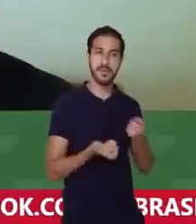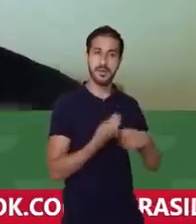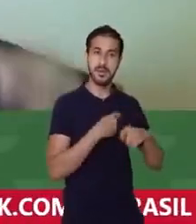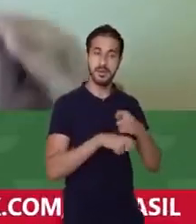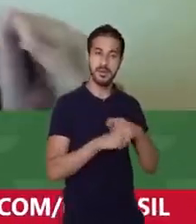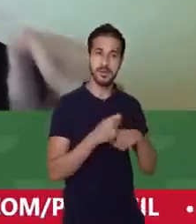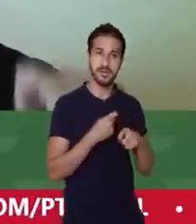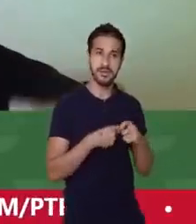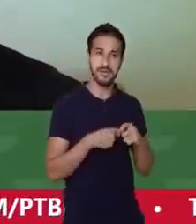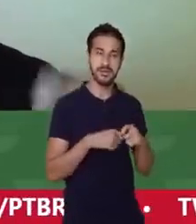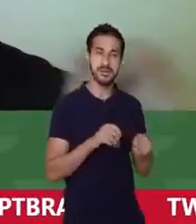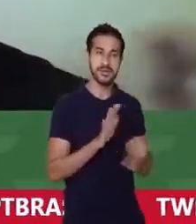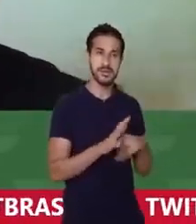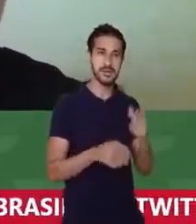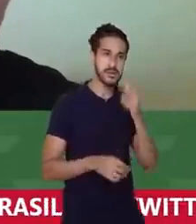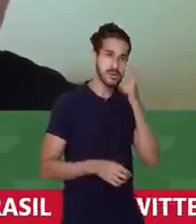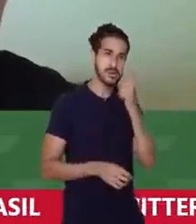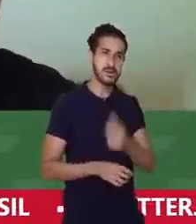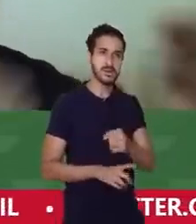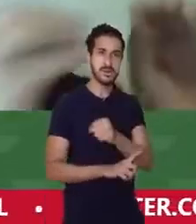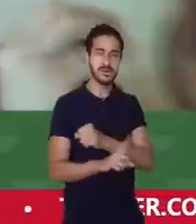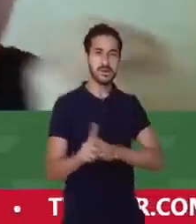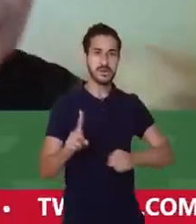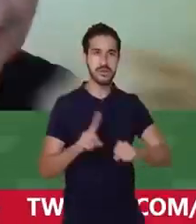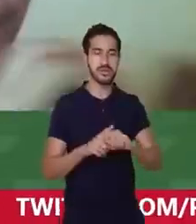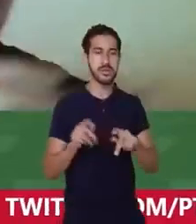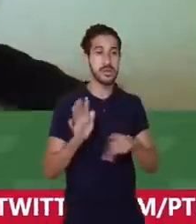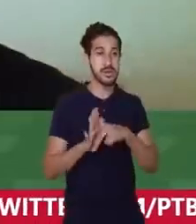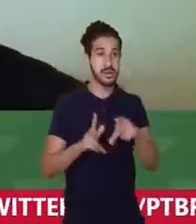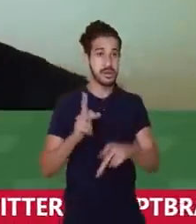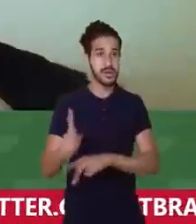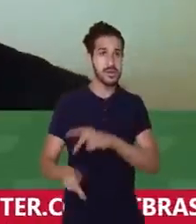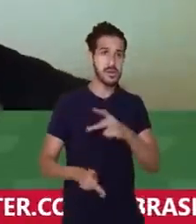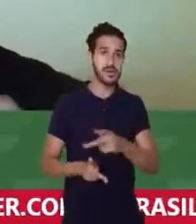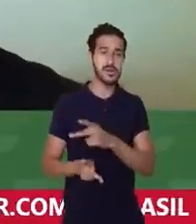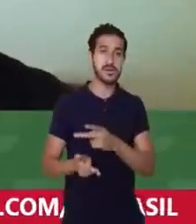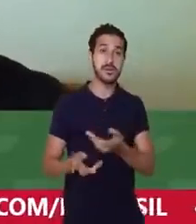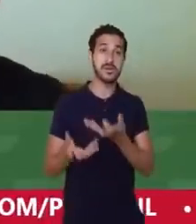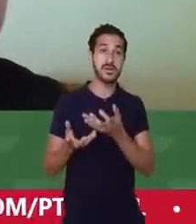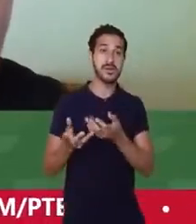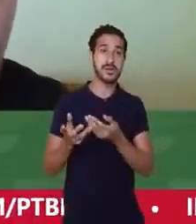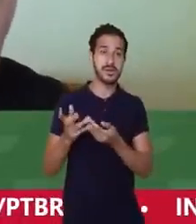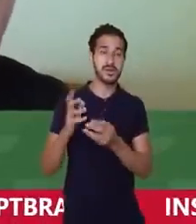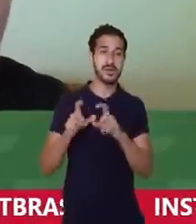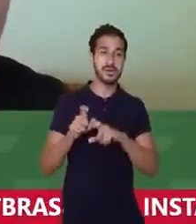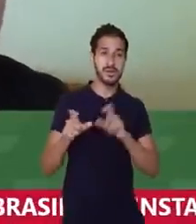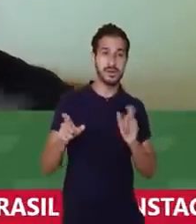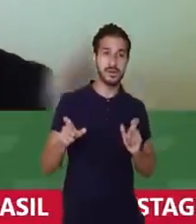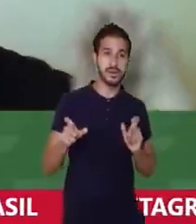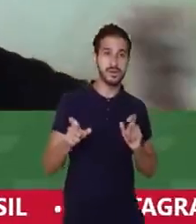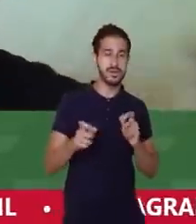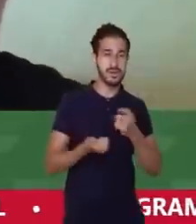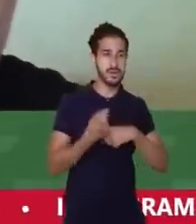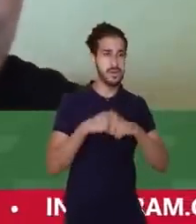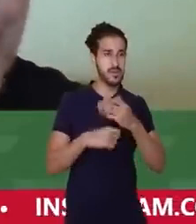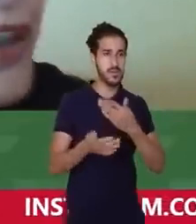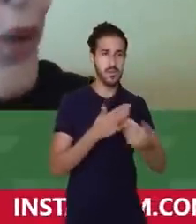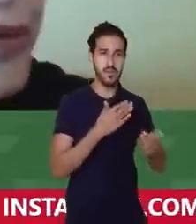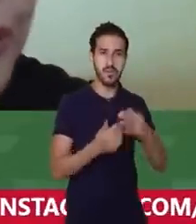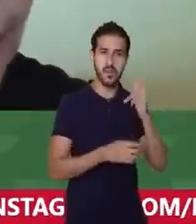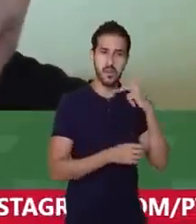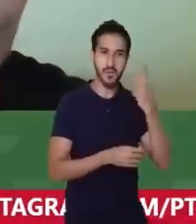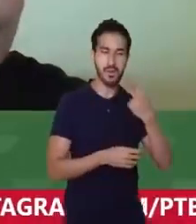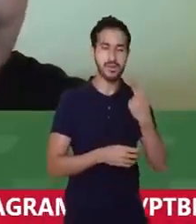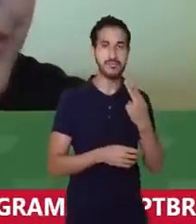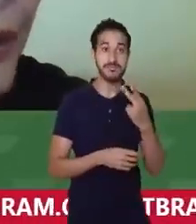orçamento do interesse social da população. Quer desvincular o orçamento de qualquer